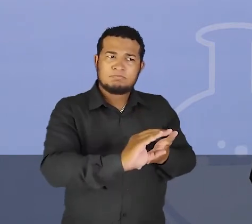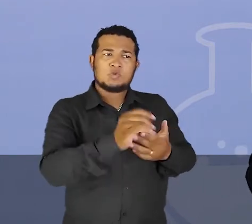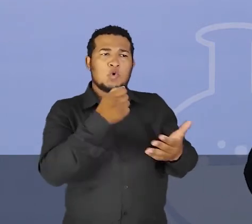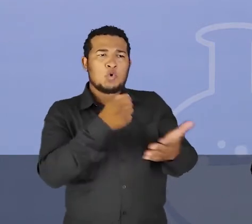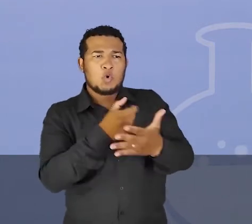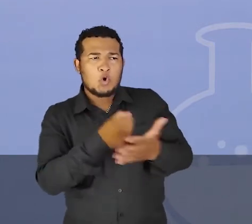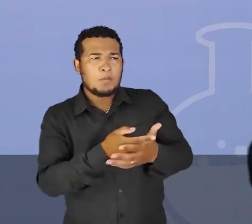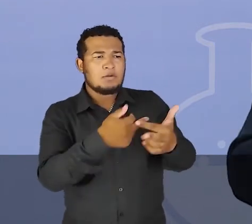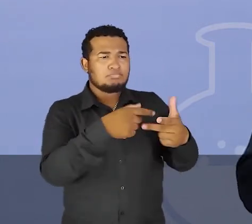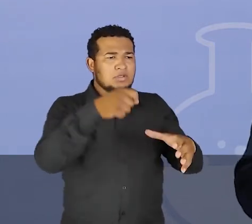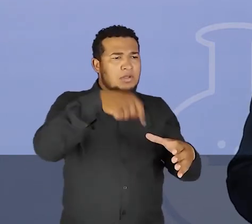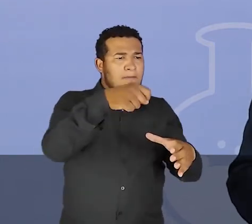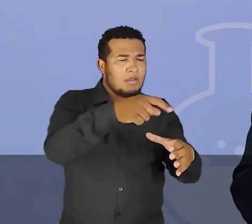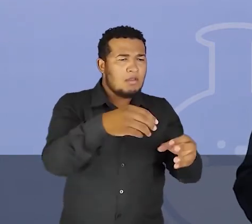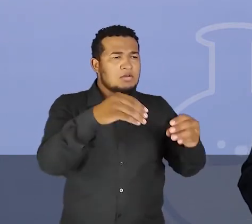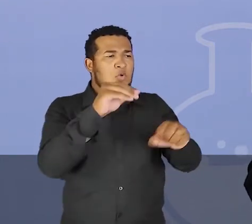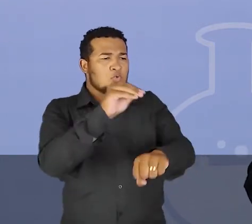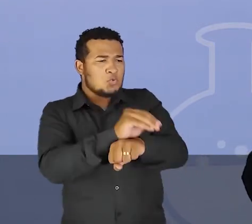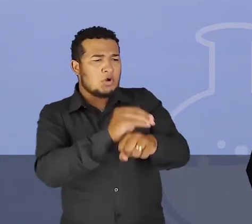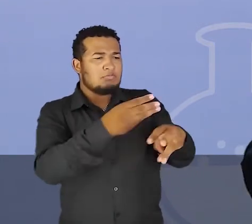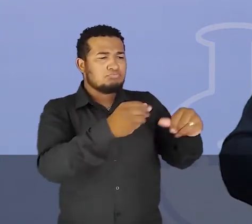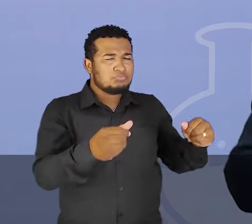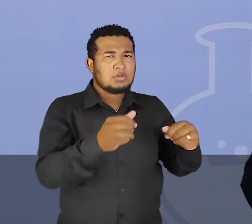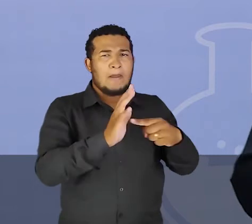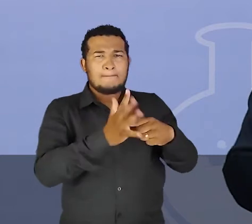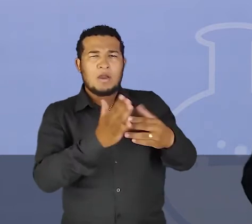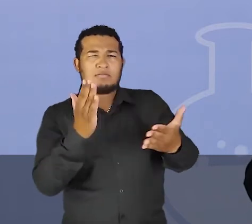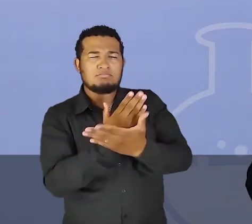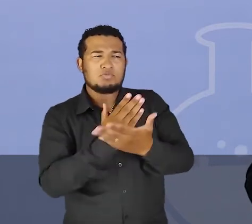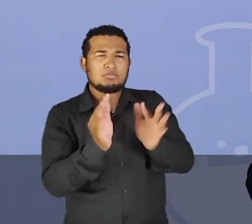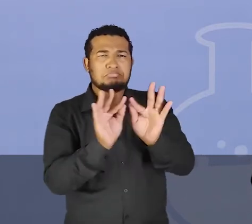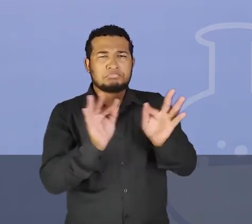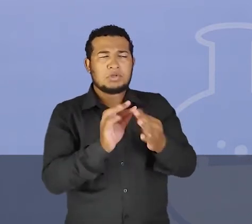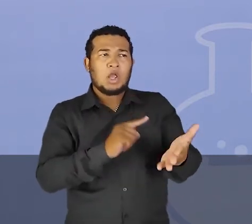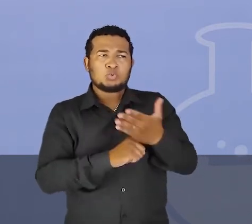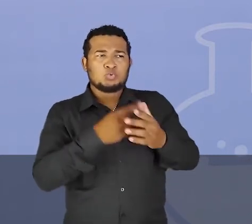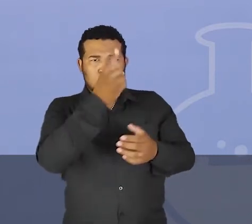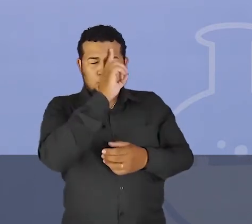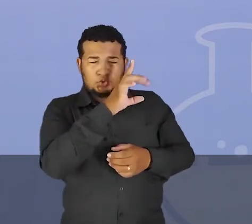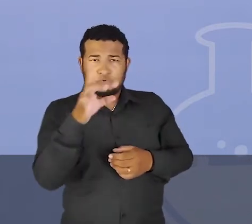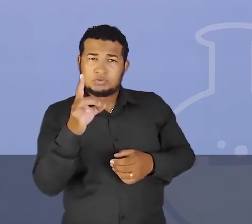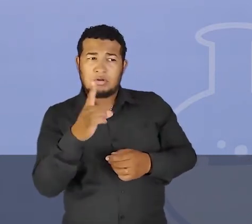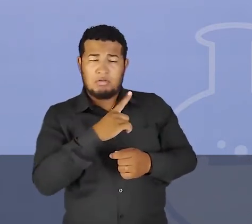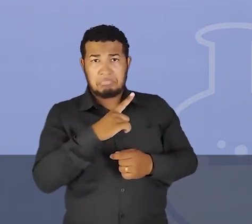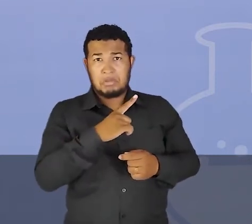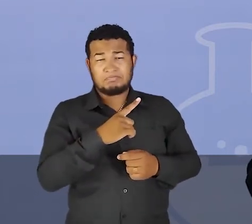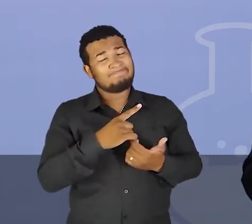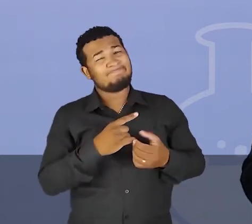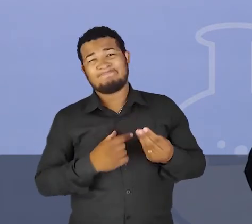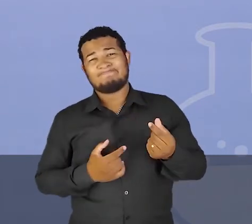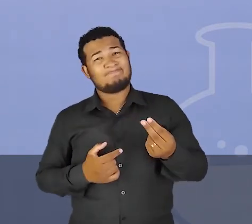melhores sementes, comprar adubo, comprar algum maquinário que facilita o seu trabalho no dia a dia. Ele tem esse recurso? É claro que